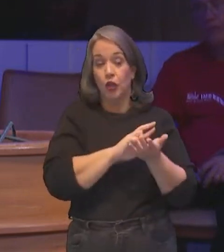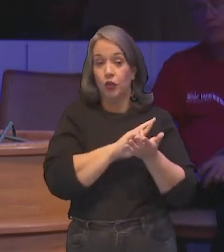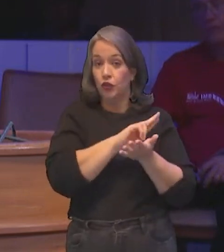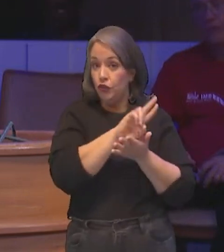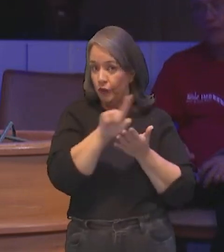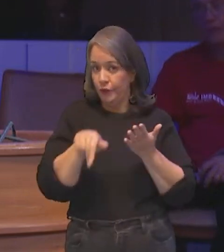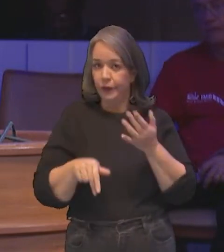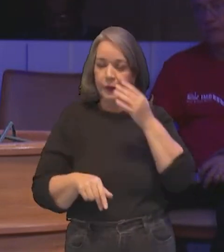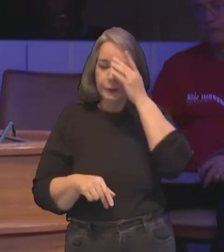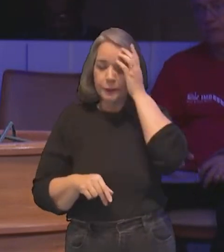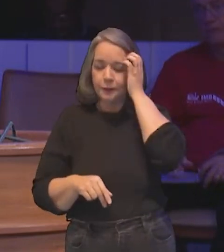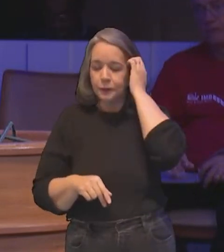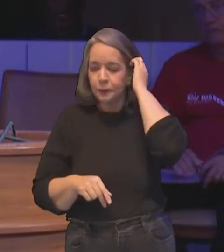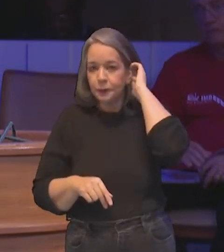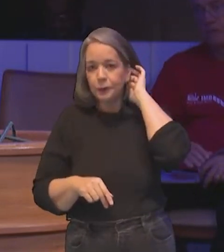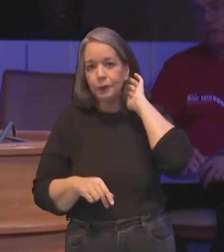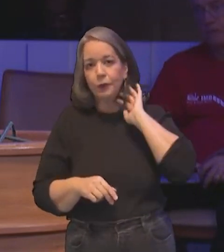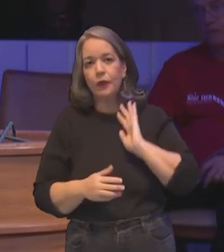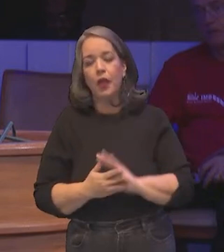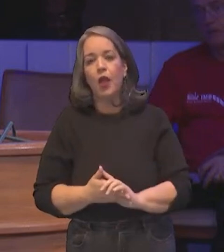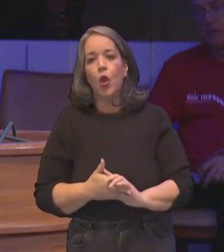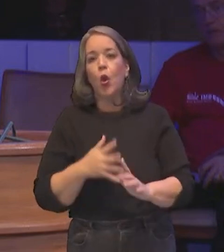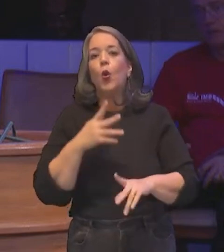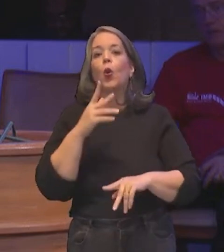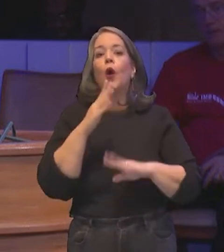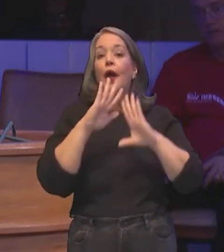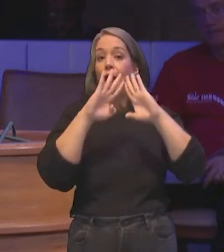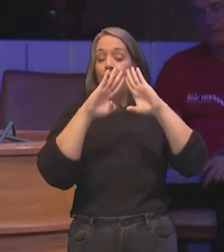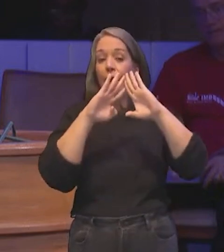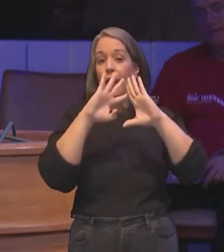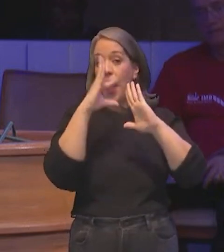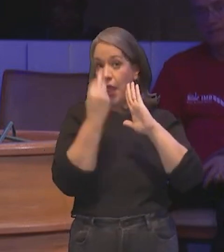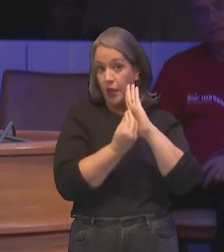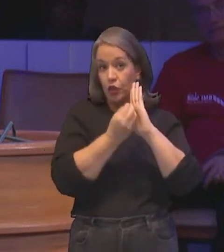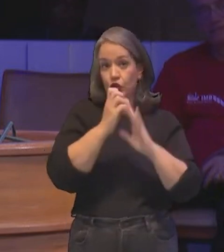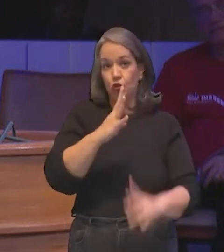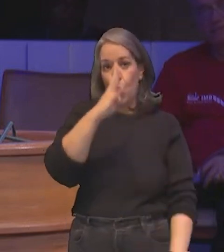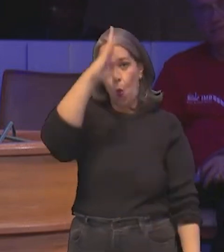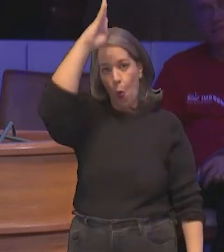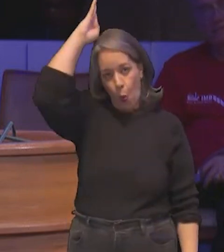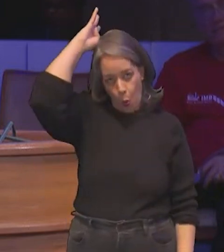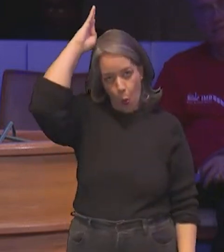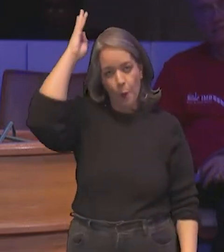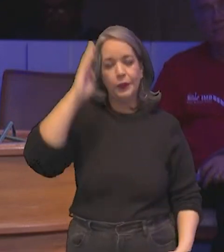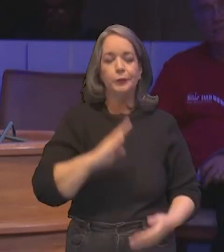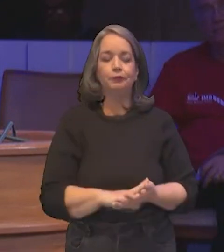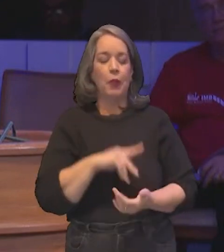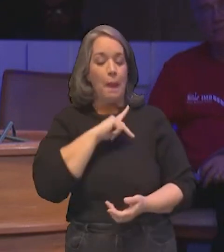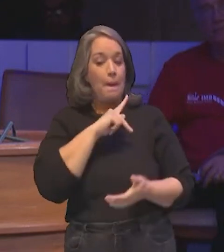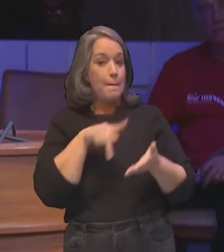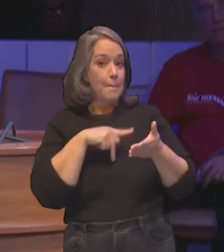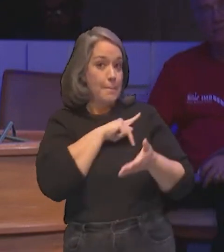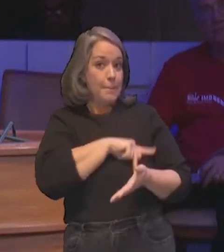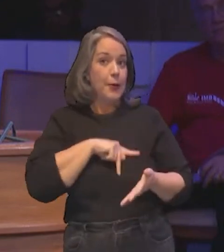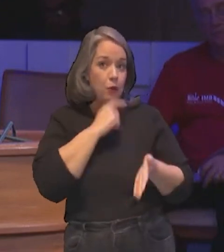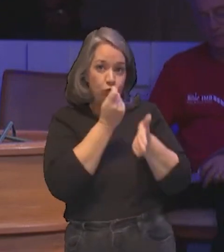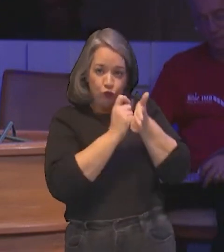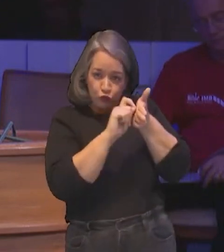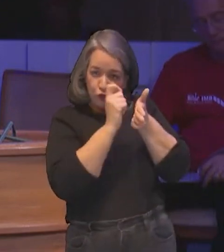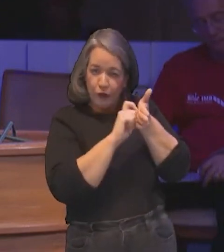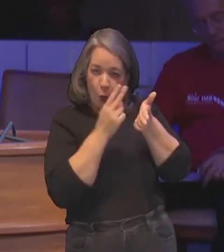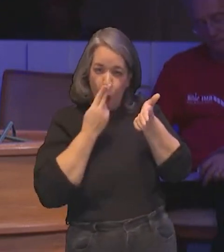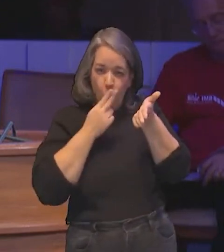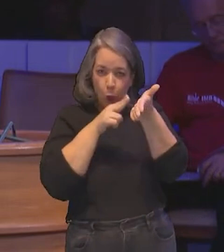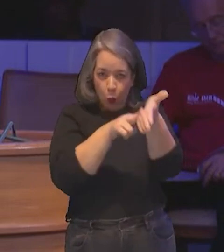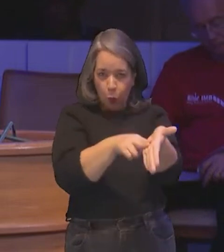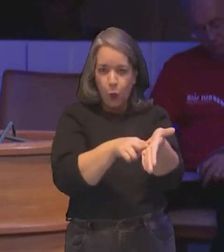dos romanos, Paulo escreveu para essa carta para essa igreja, e se